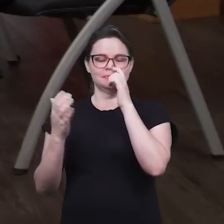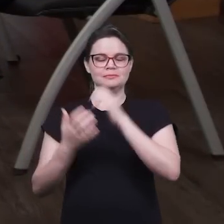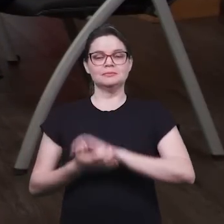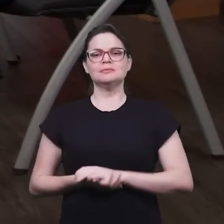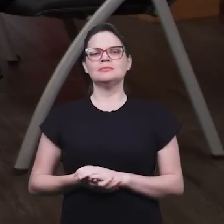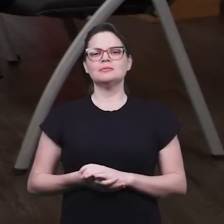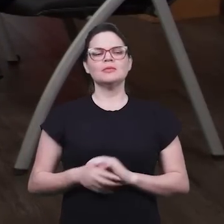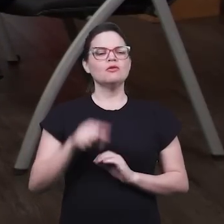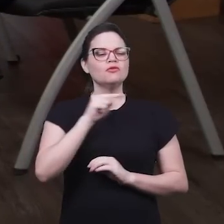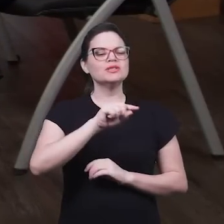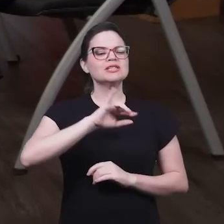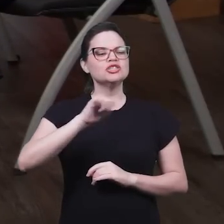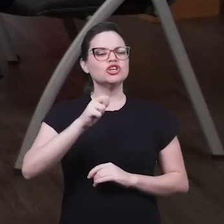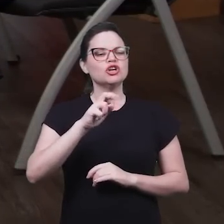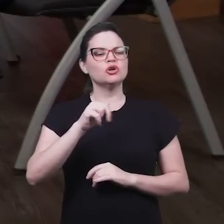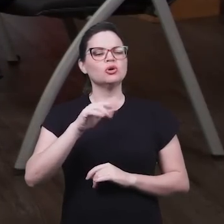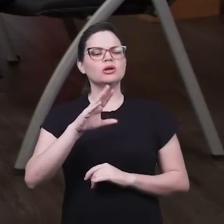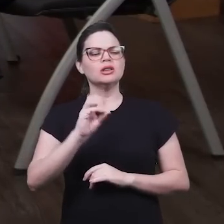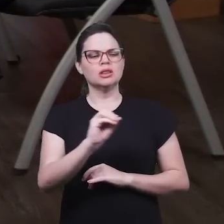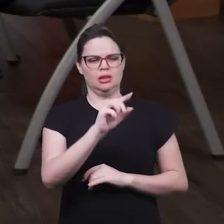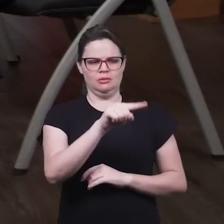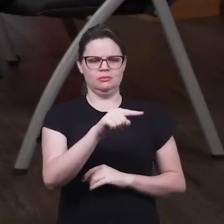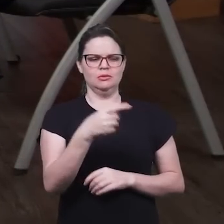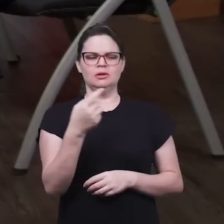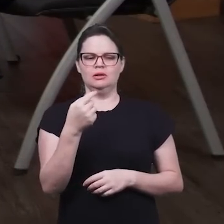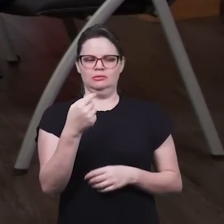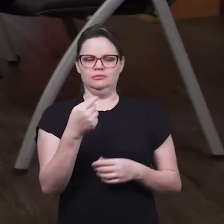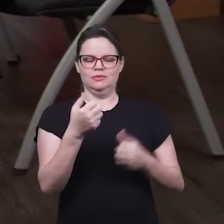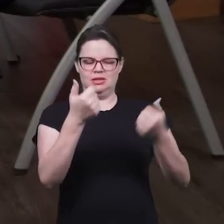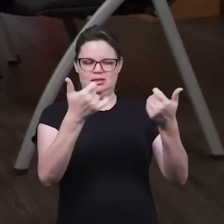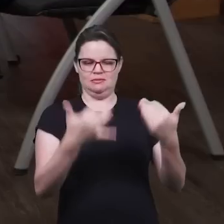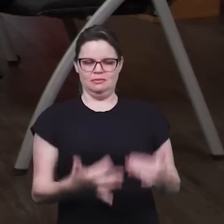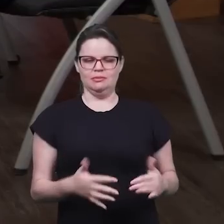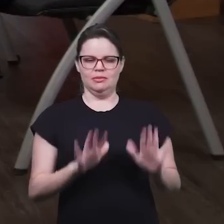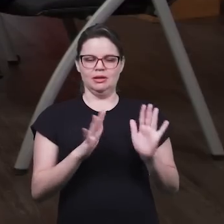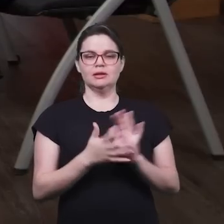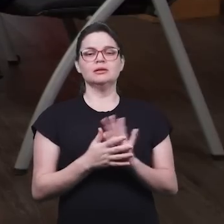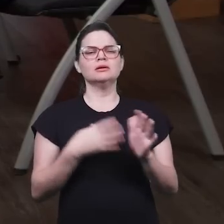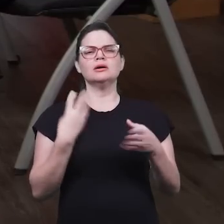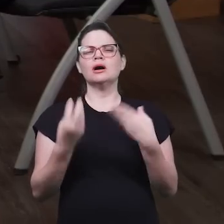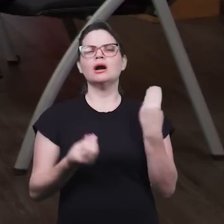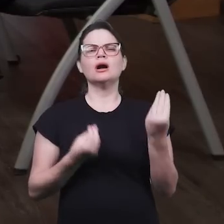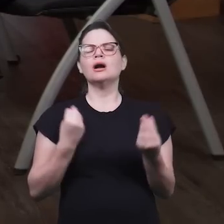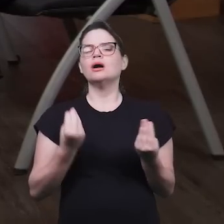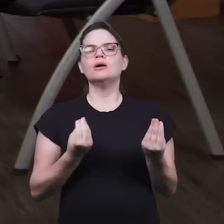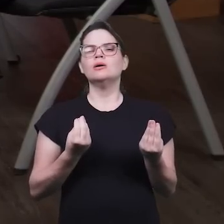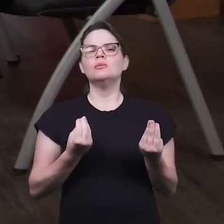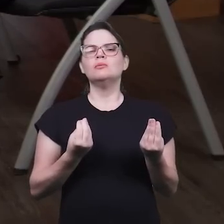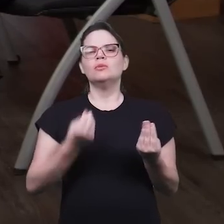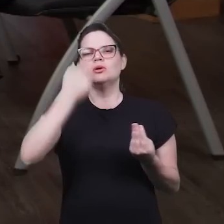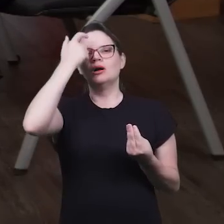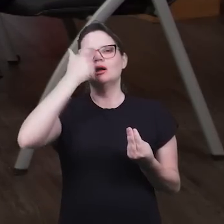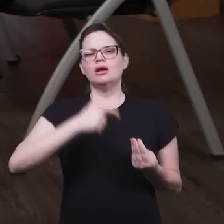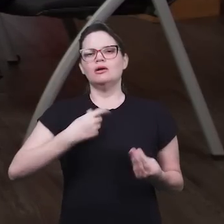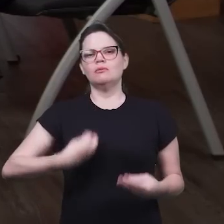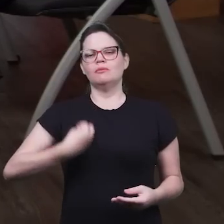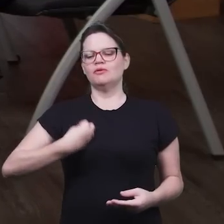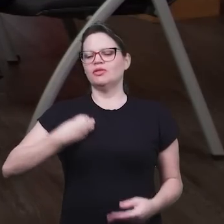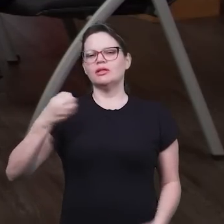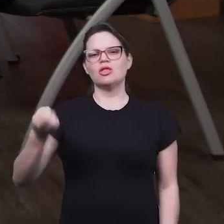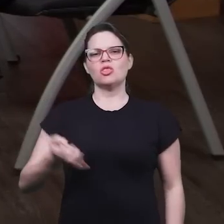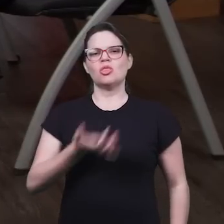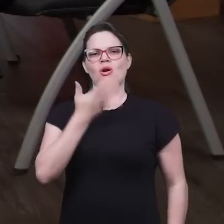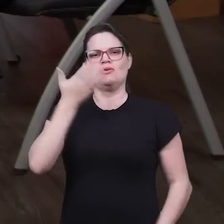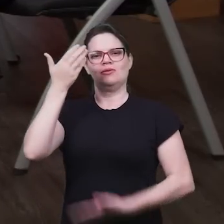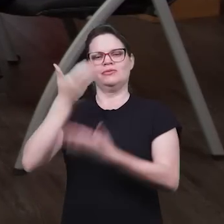conosco aqui, como é, abre um parênteses aqui de tudo que nós estamos falando, como é ser um novo nascido